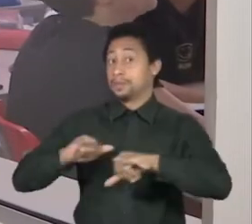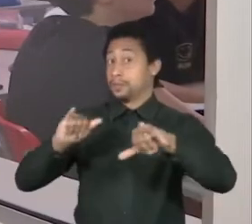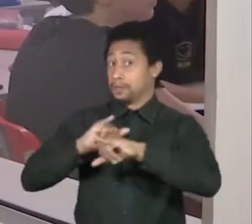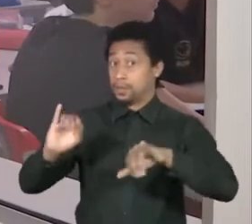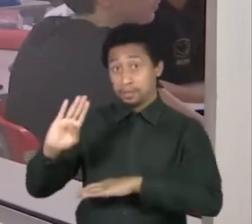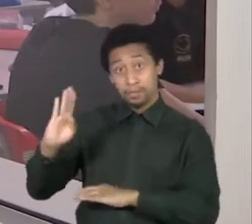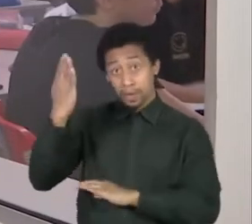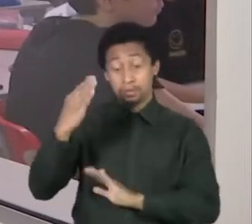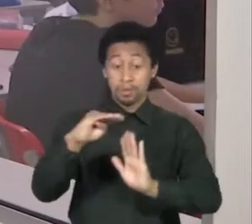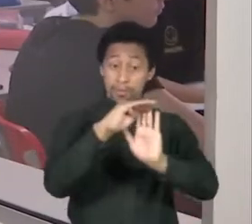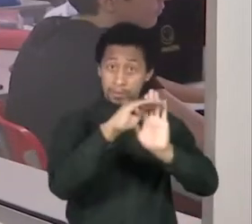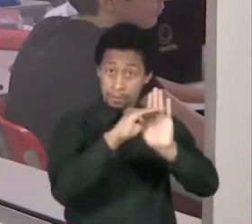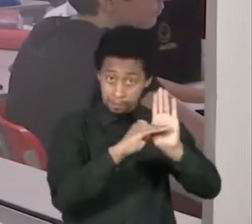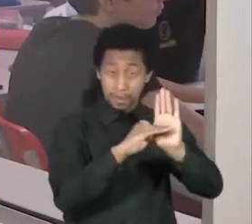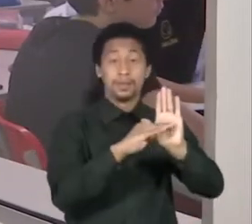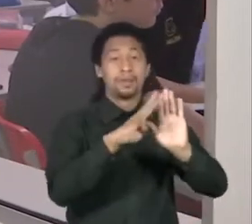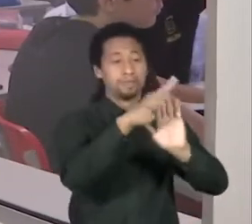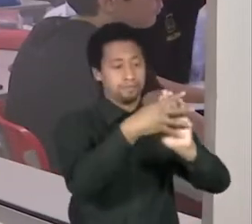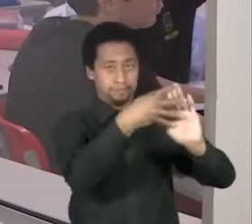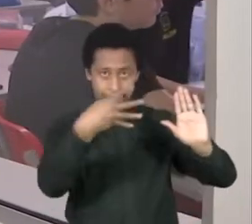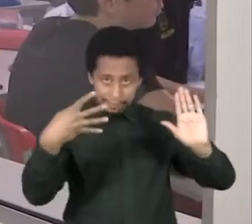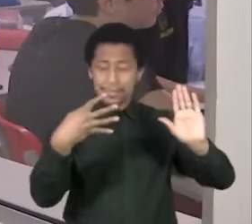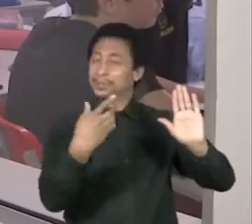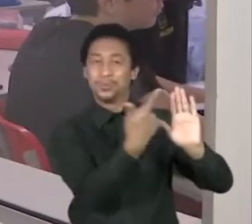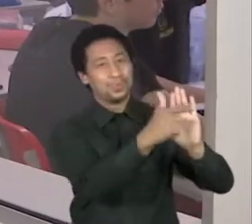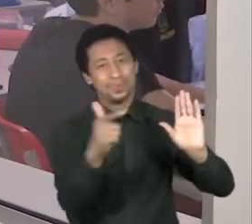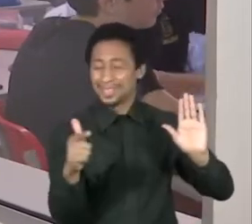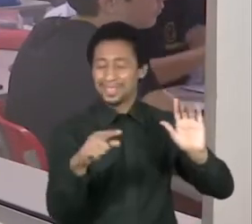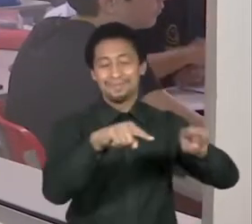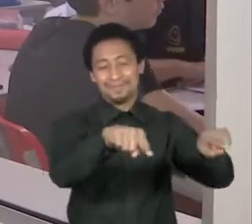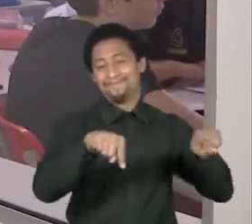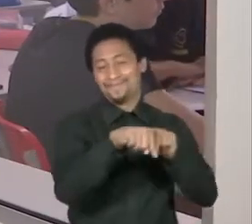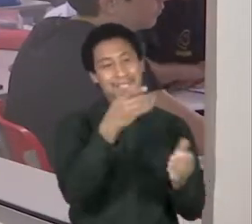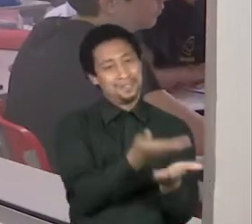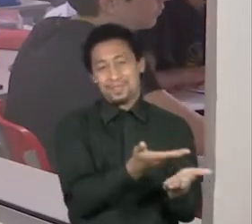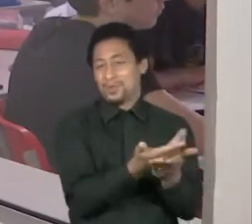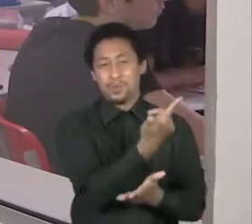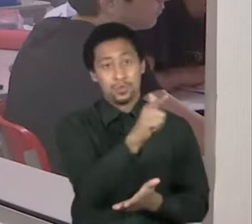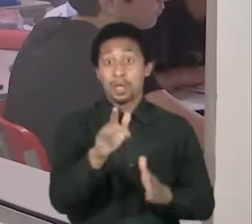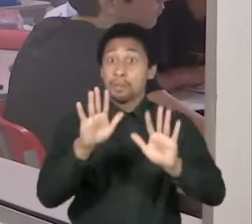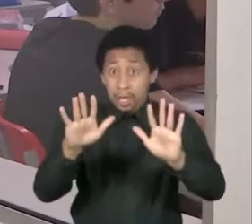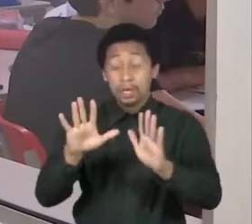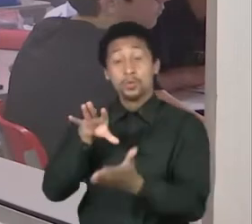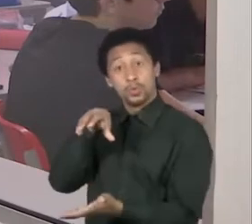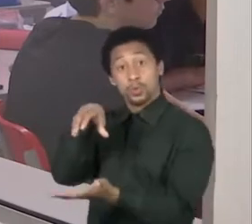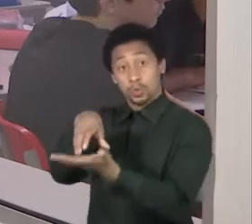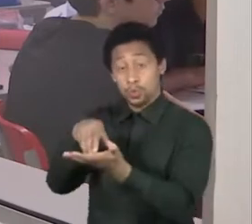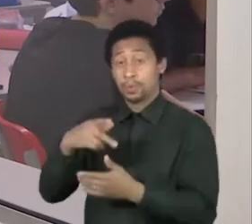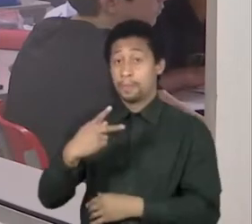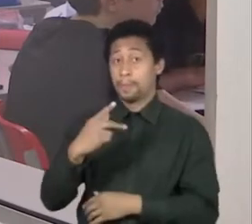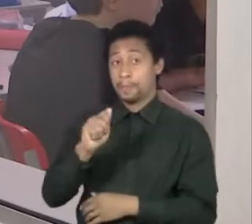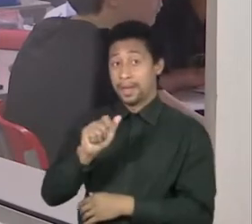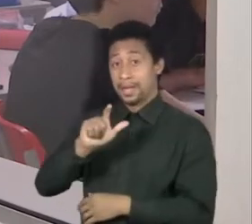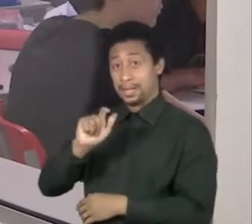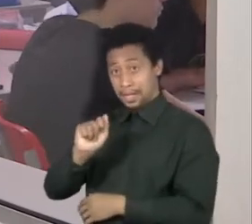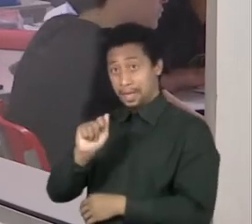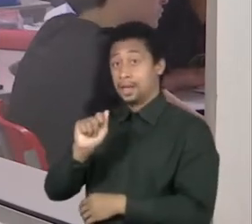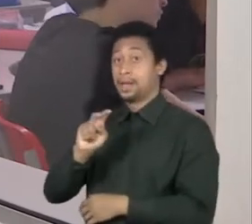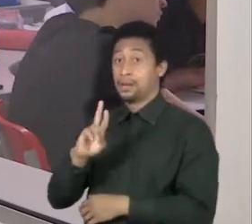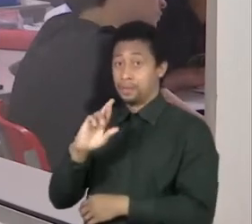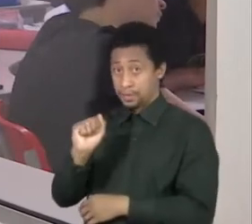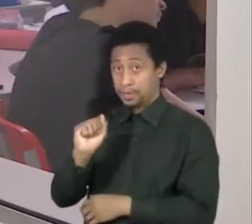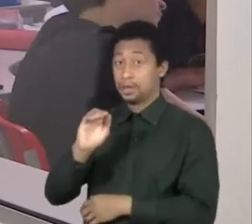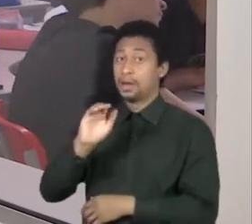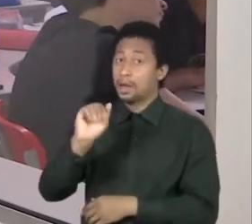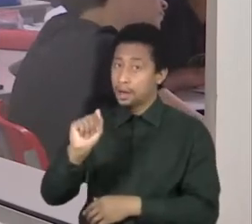grade curricular, mas são abordadas dentro de sala de aula através de um projeto do Instituto Palavra Aberta. A iniciativa oferece para os alunos da rede